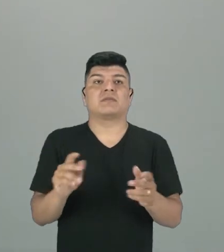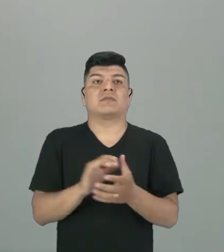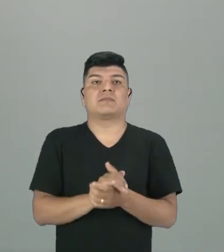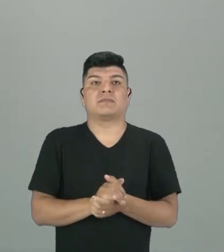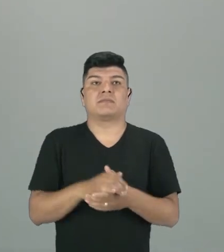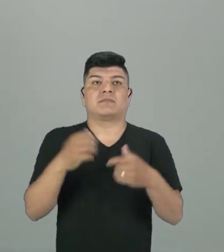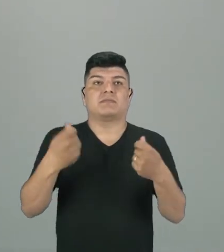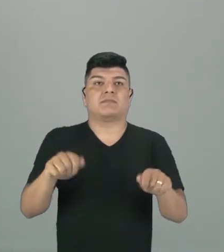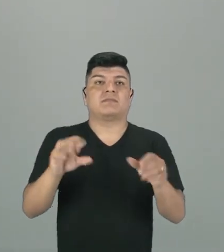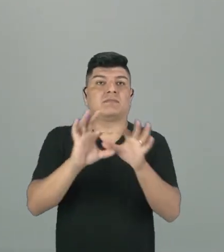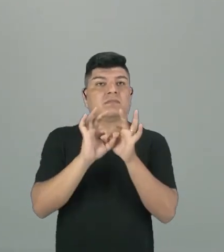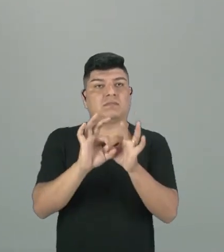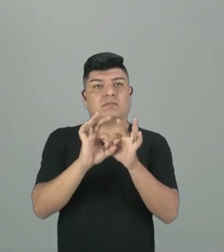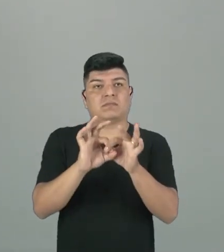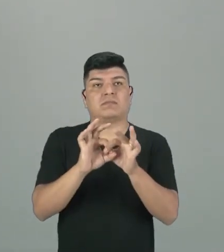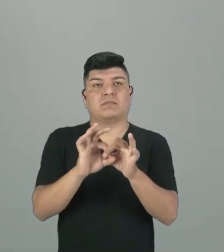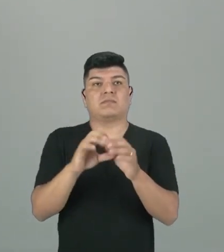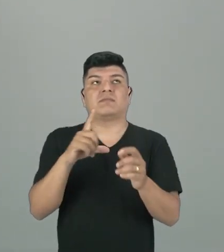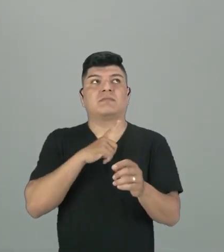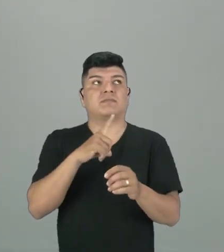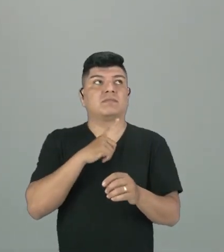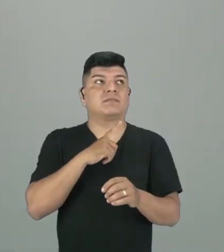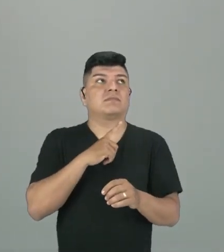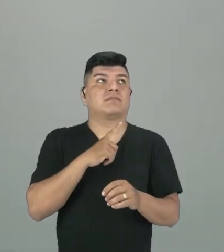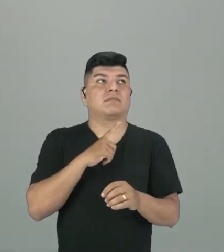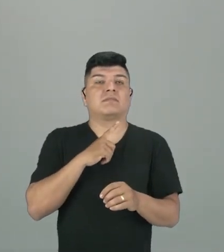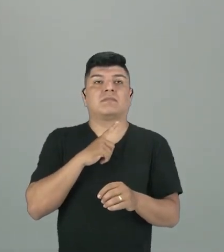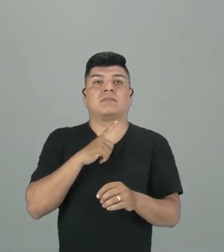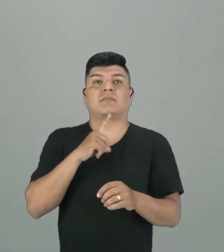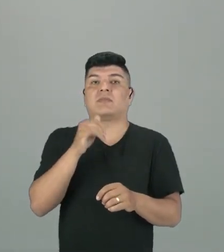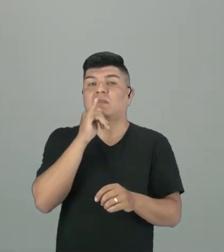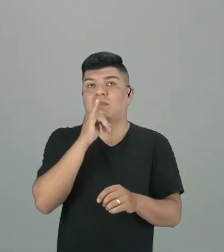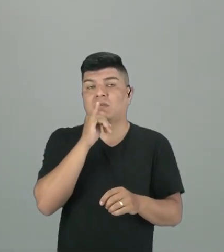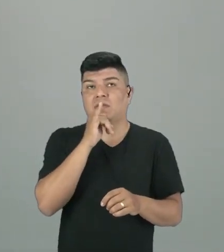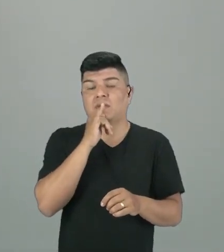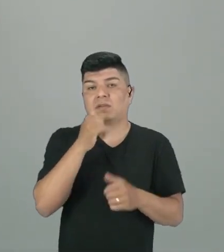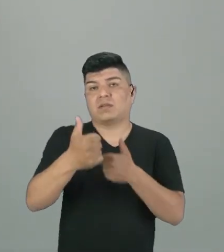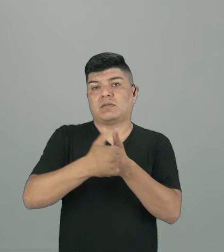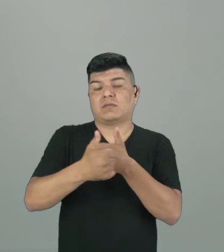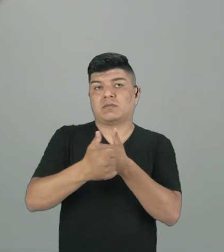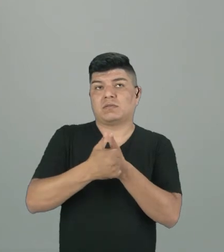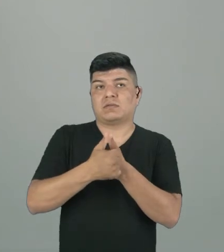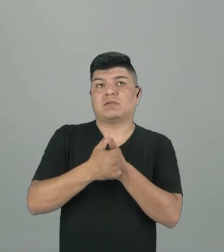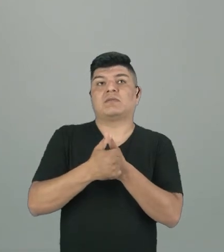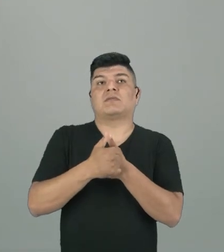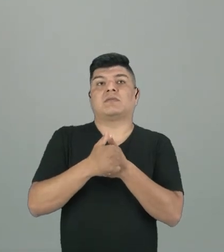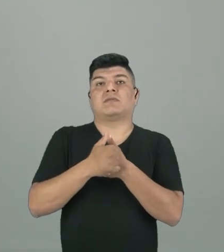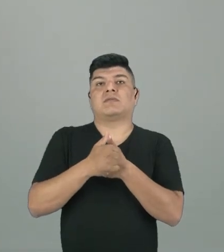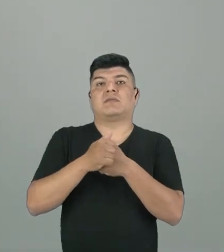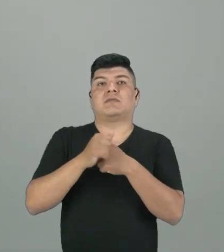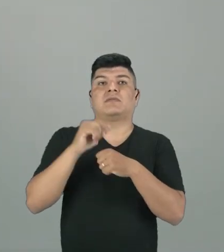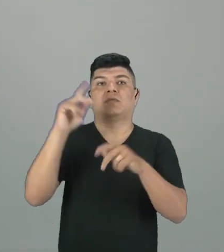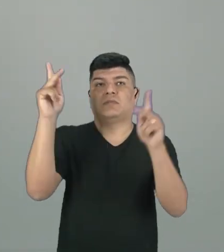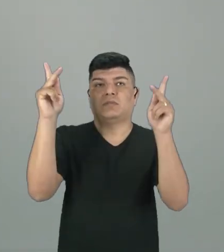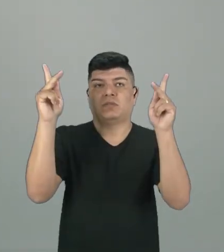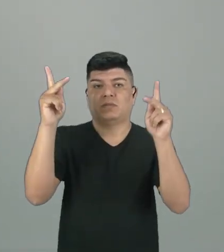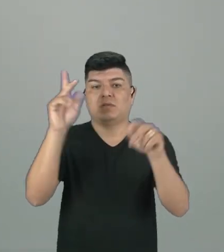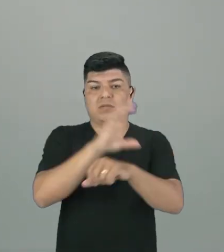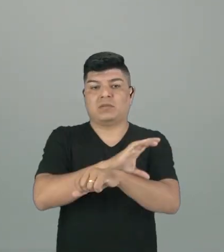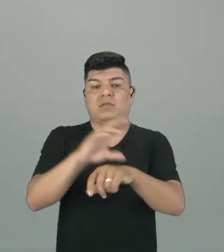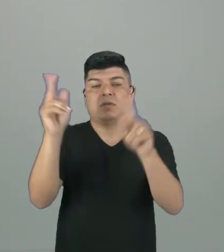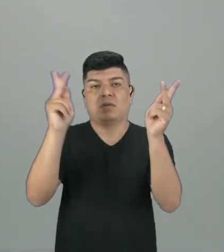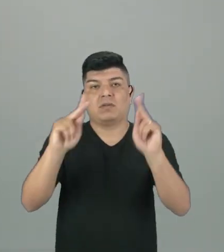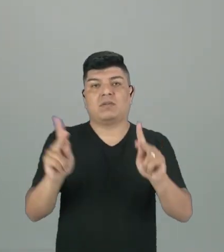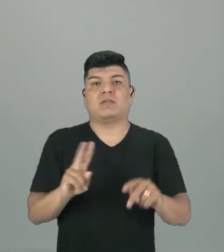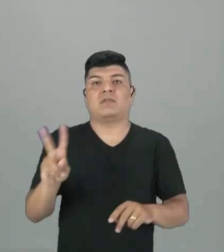se unir para promover, ser exemplo de aproximação para a promoção de uma cultura de paz. Isso é valorização